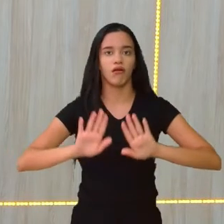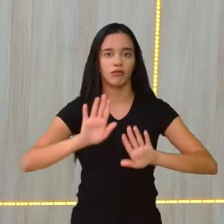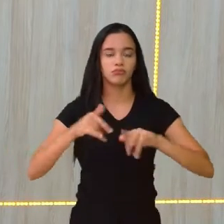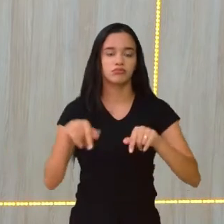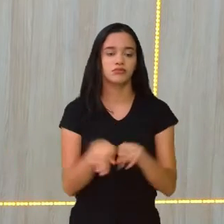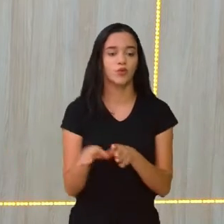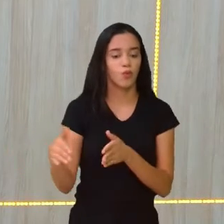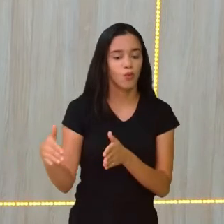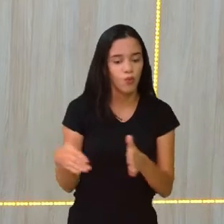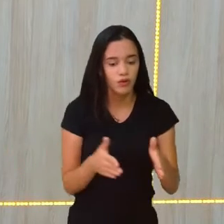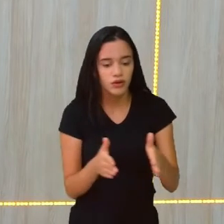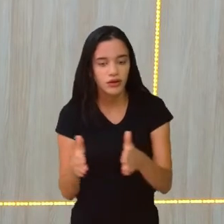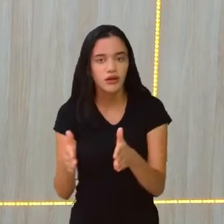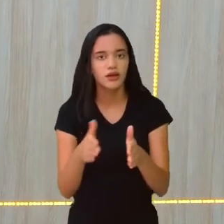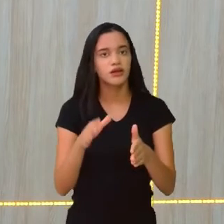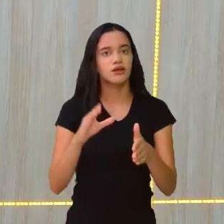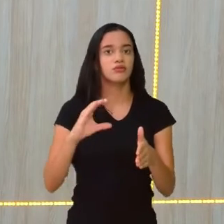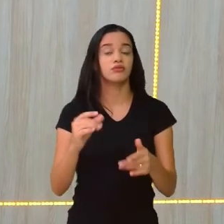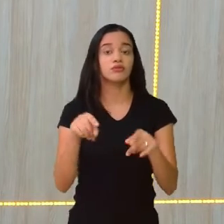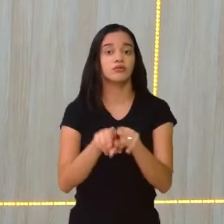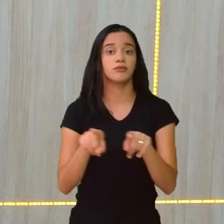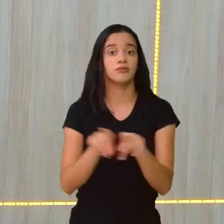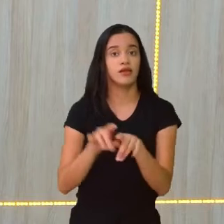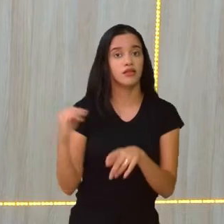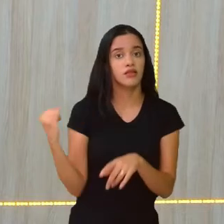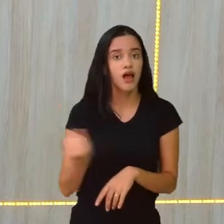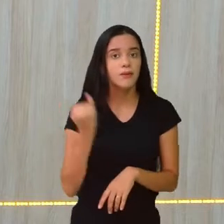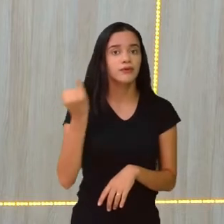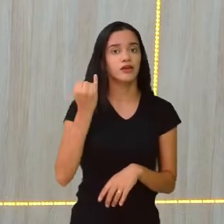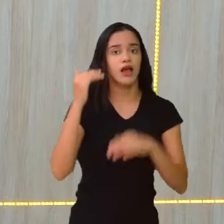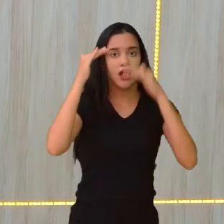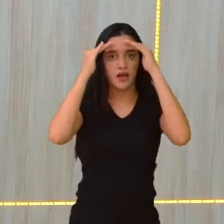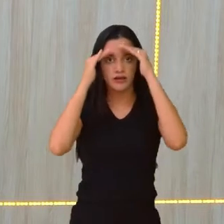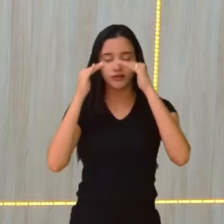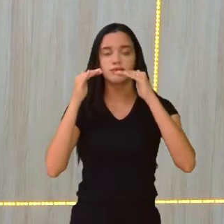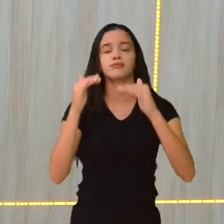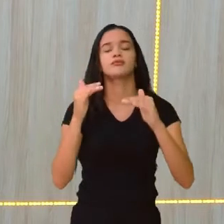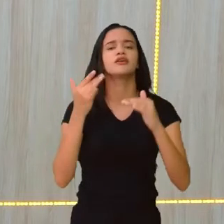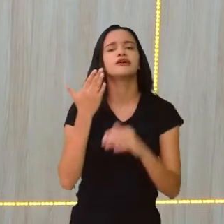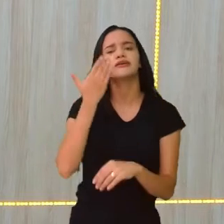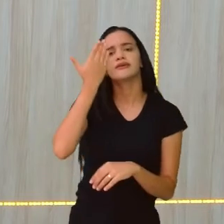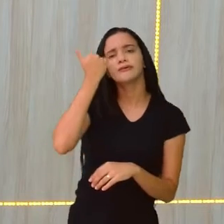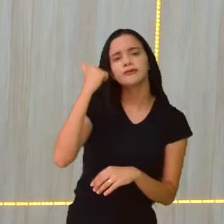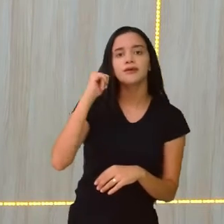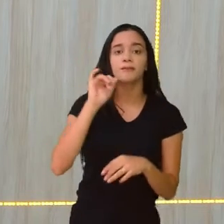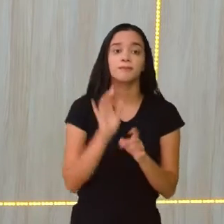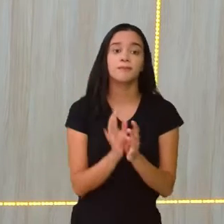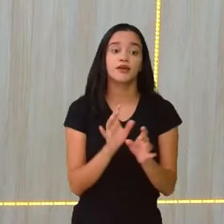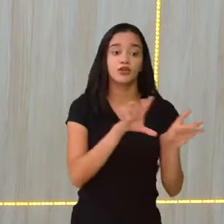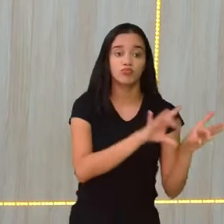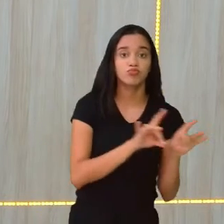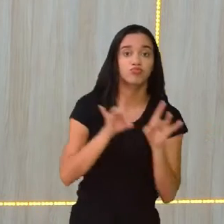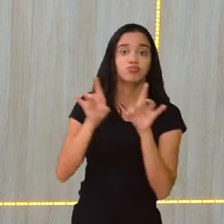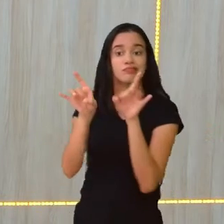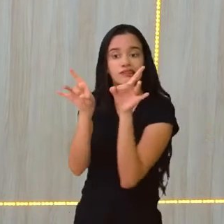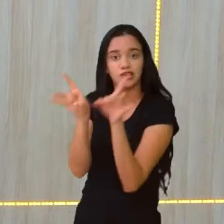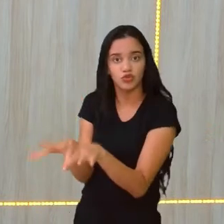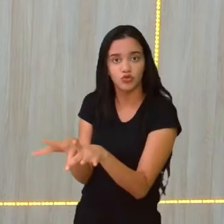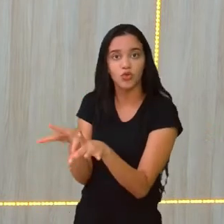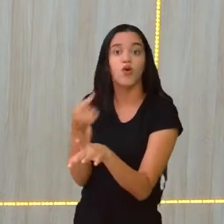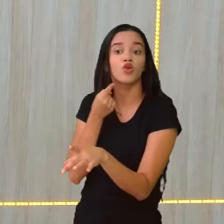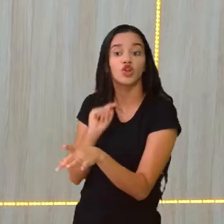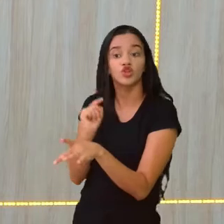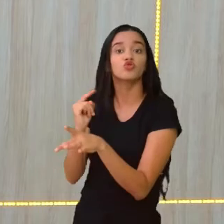com esse rio, na sua importância, né? Respeitar, saber descartar o lixo, reutilizar o